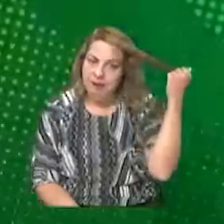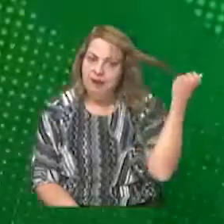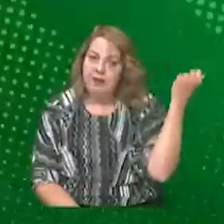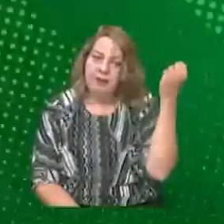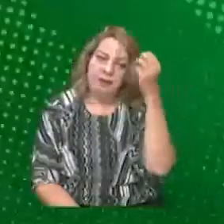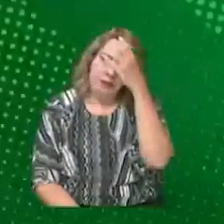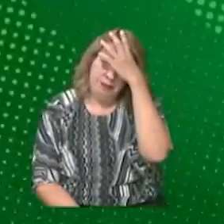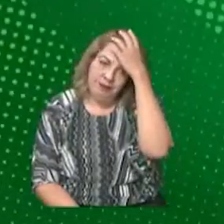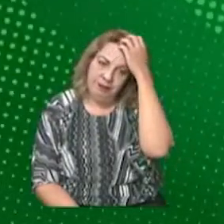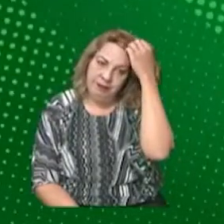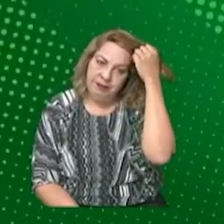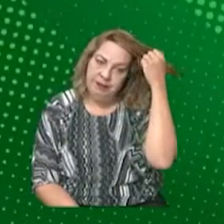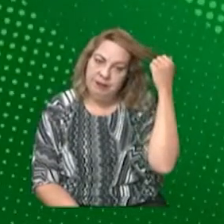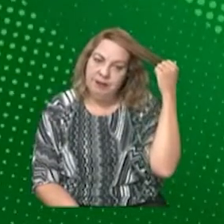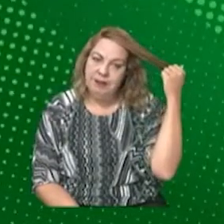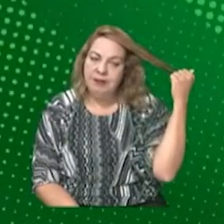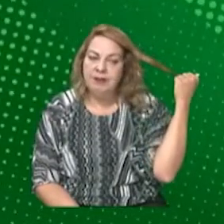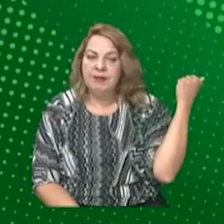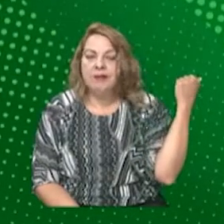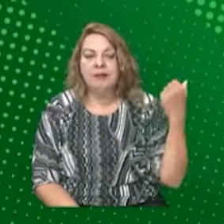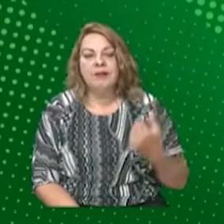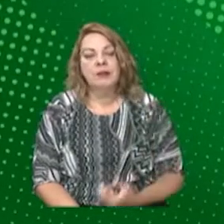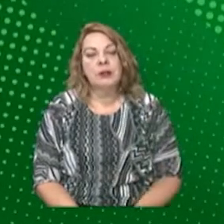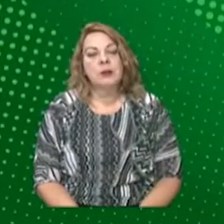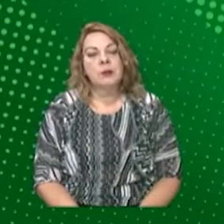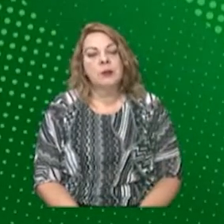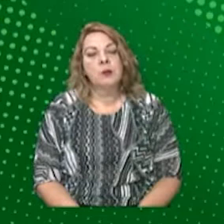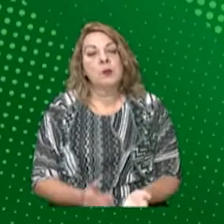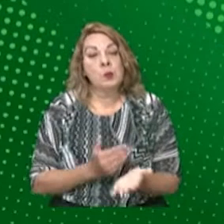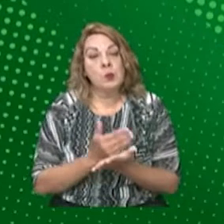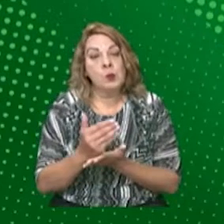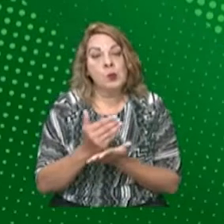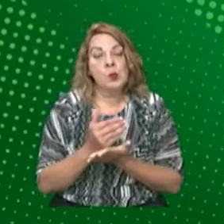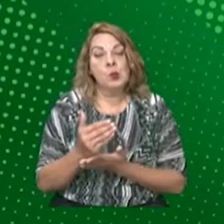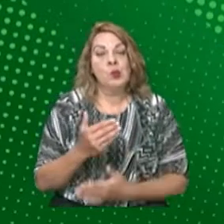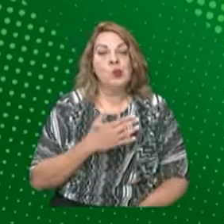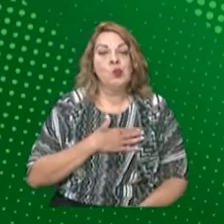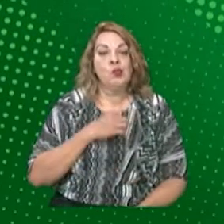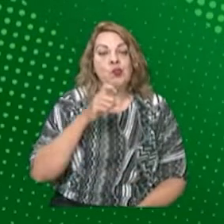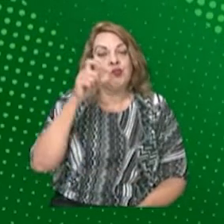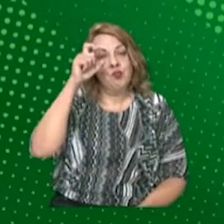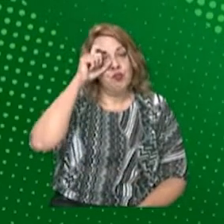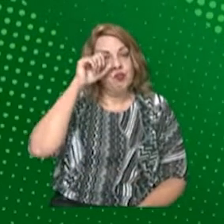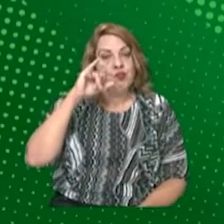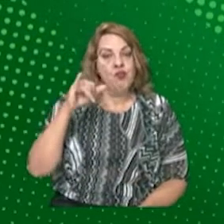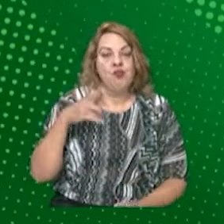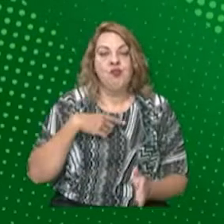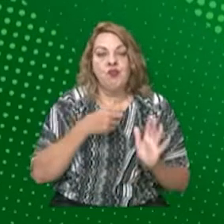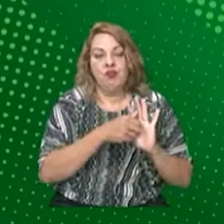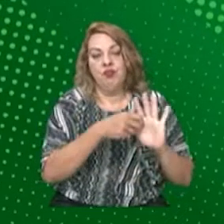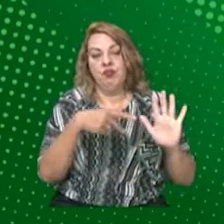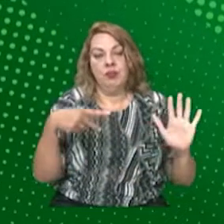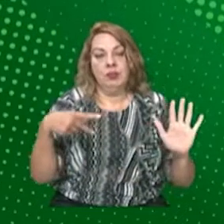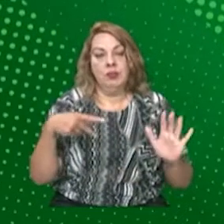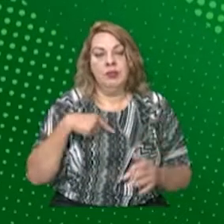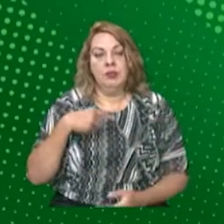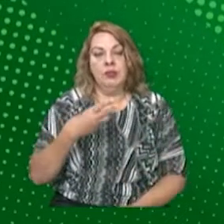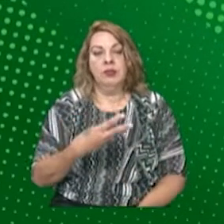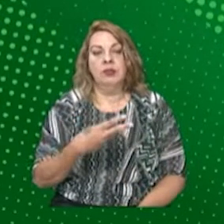valendo R$500. Vamos que vamos. Começando comigo aqui pelo aplicativo Pé Quente